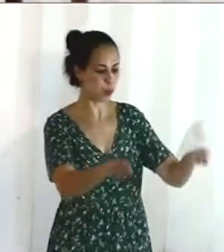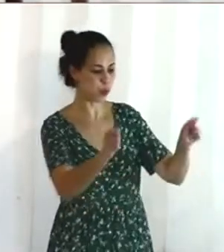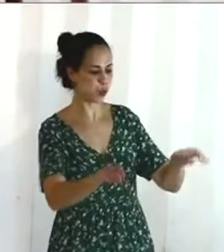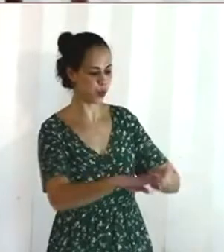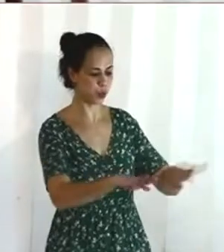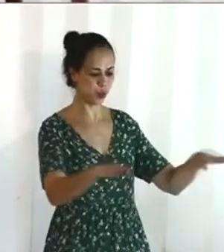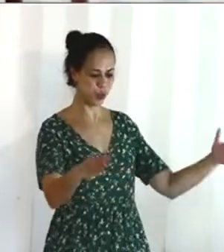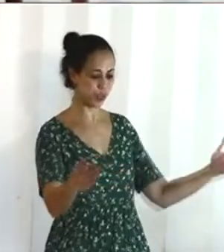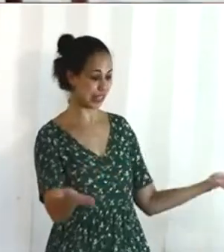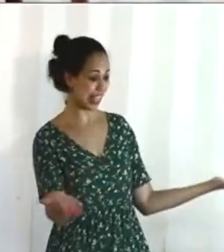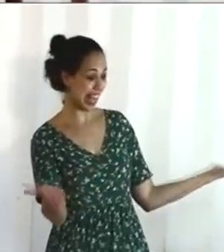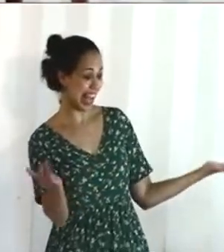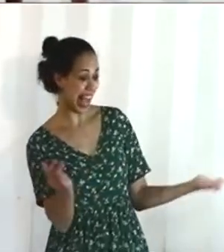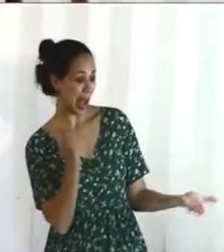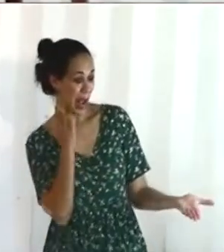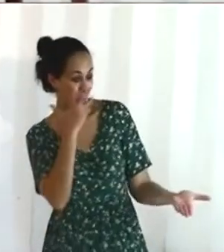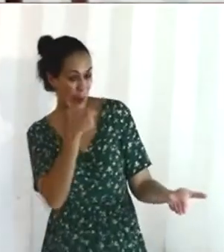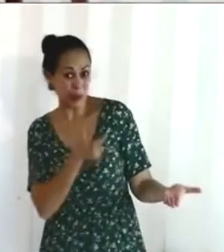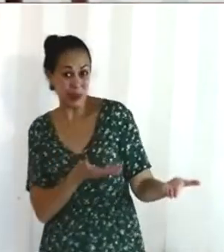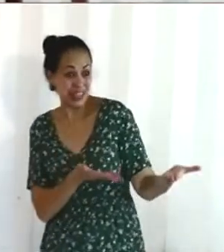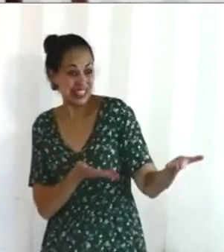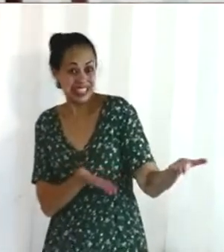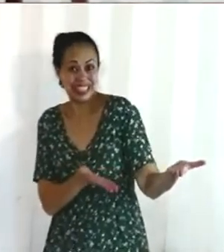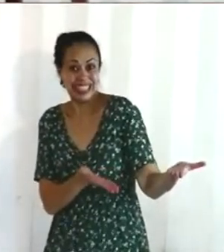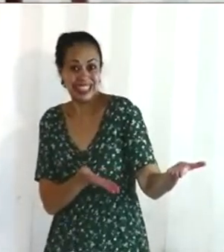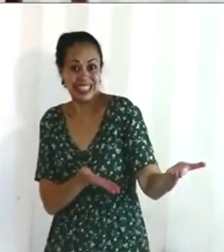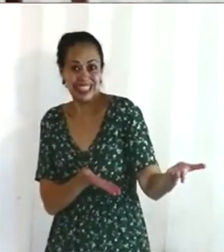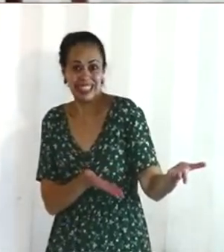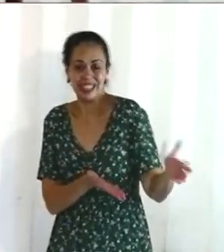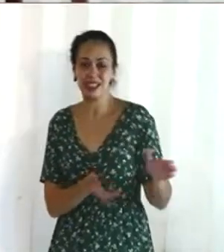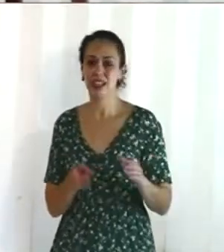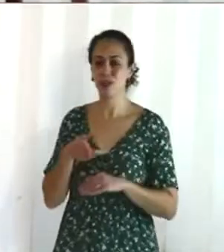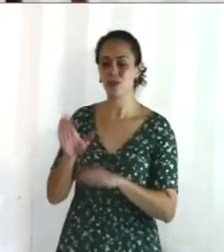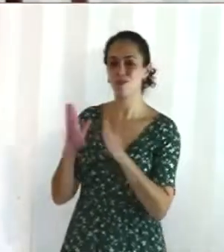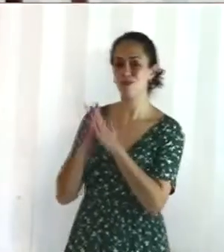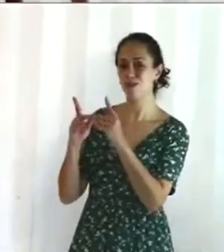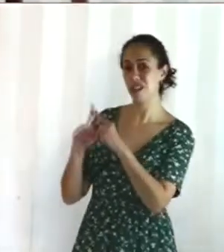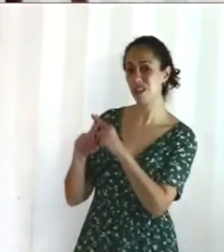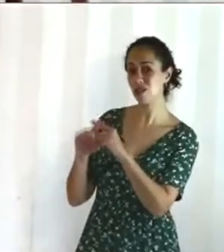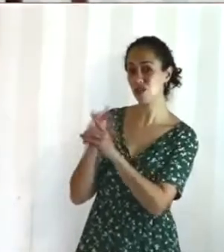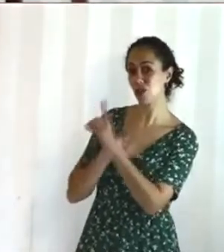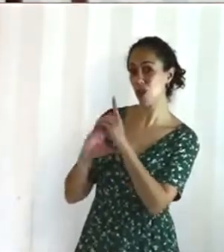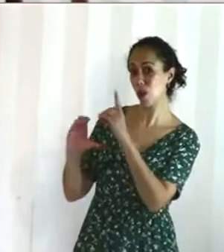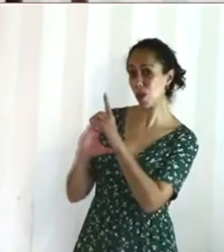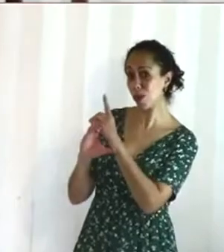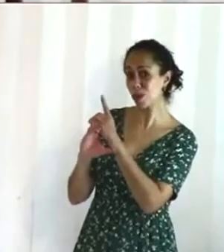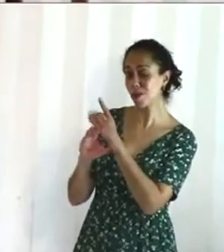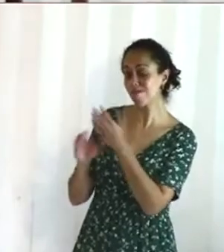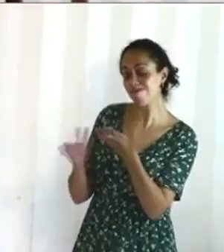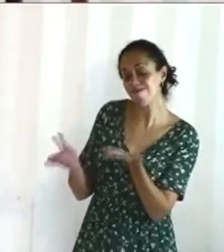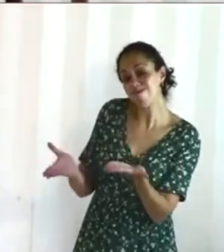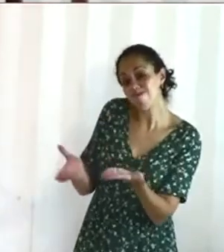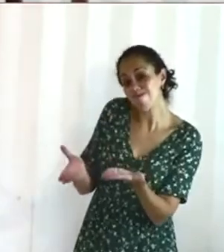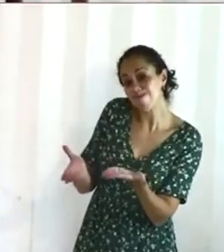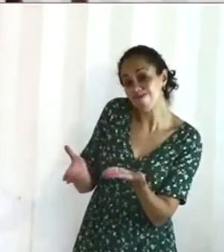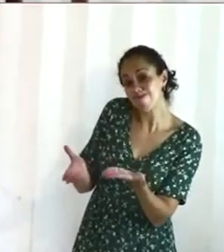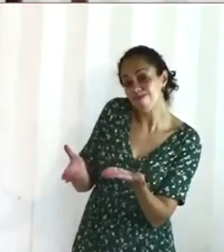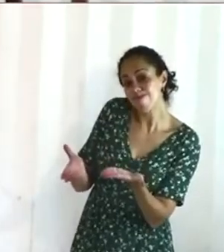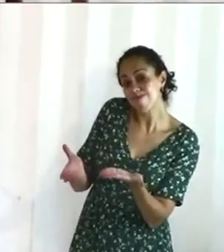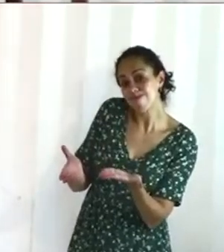natalina. Lembram de orar. Vamos ler um texto que fala a respeito da vinda de